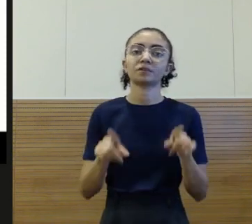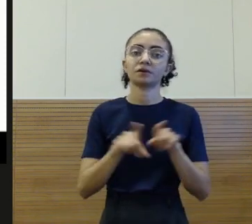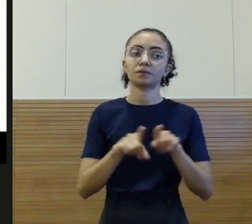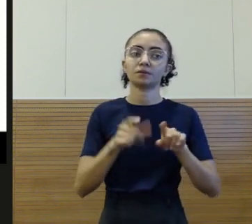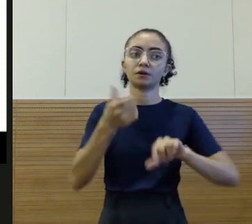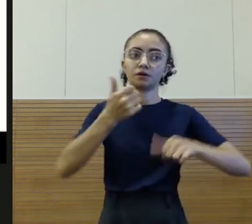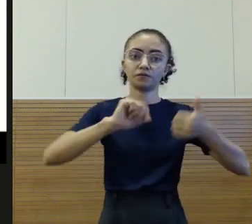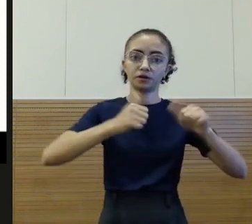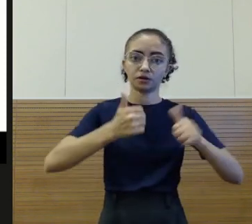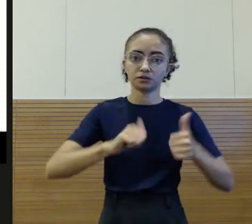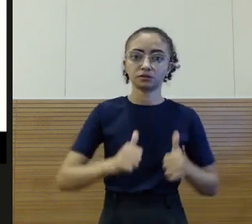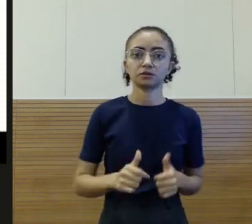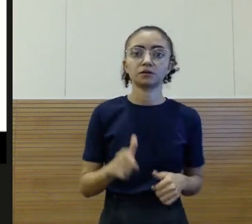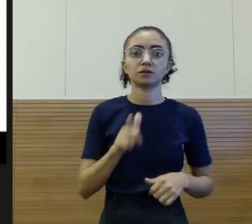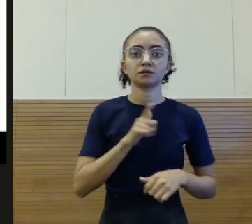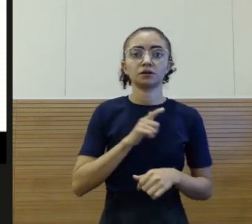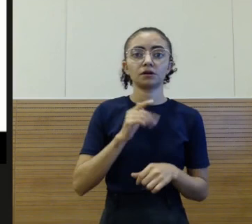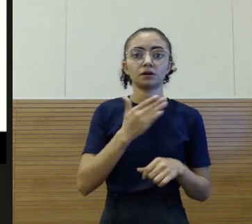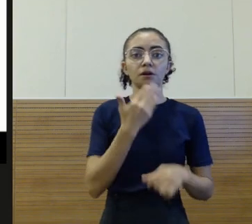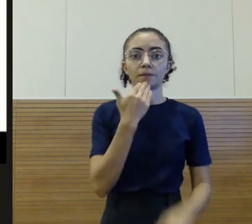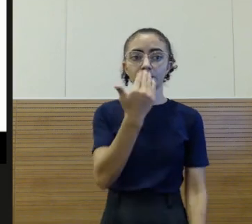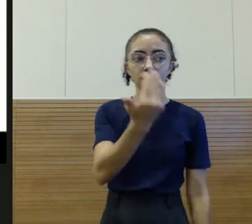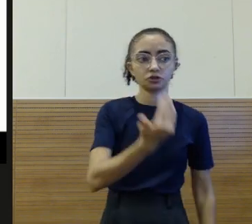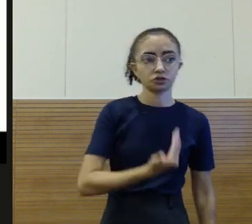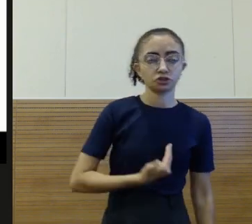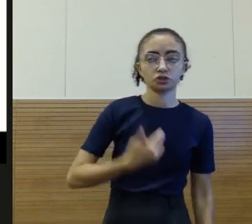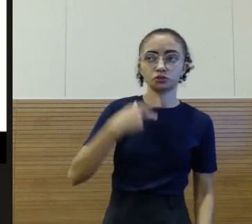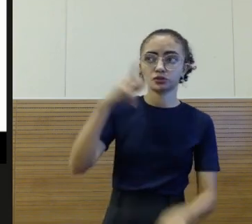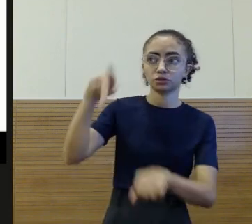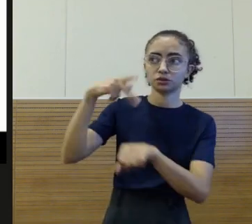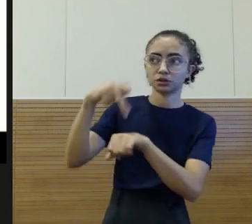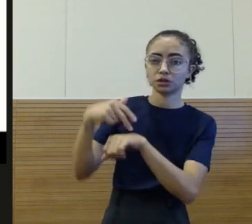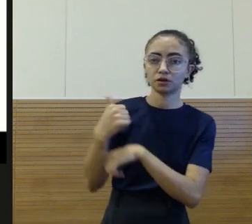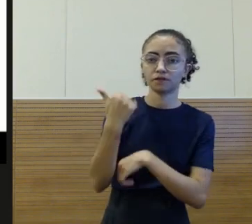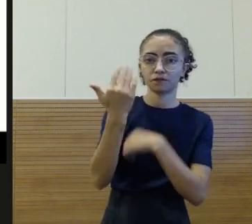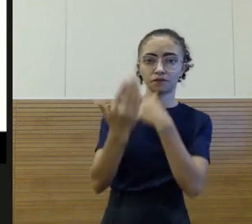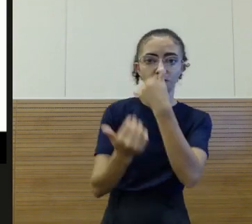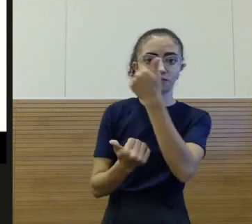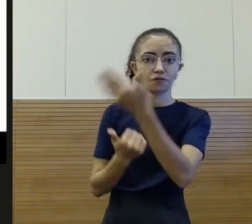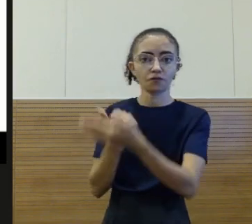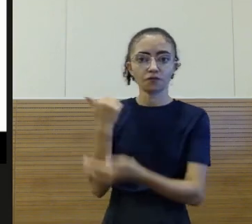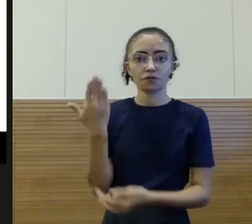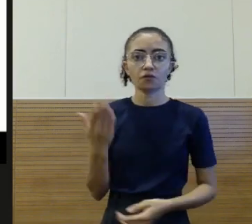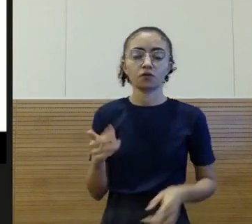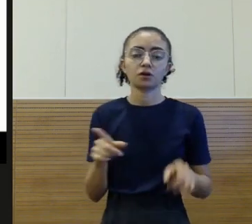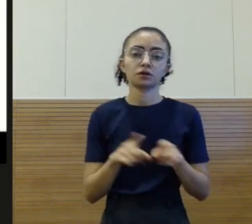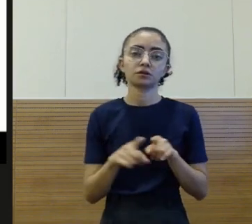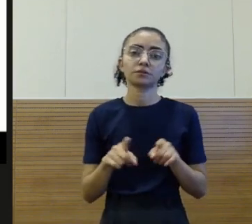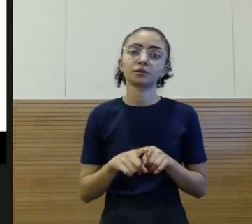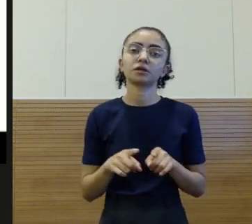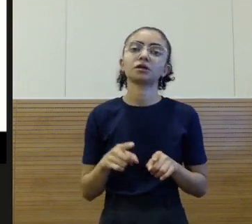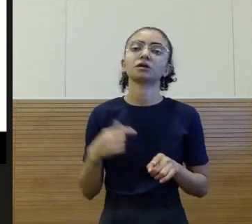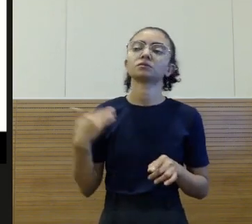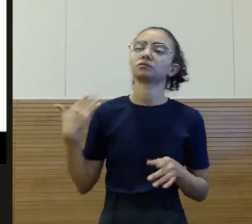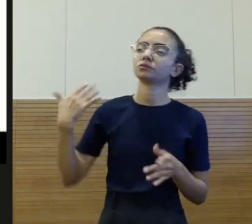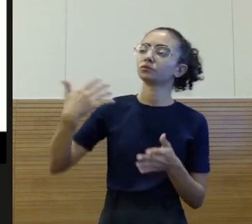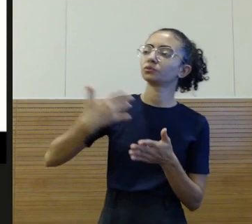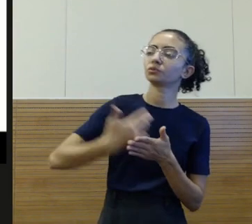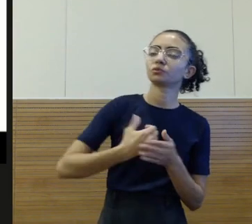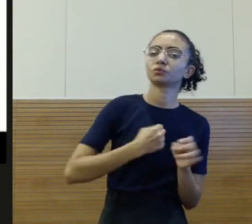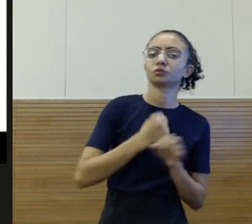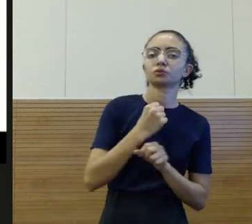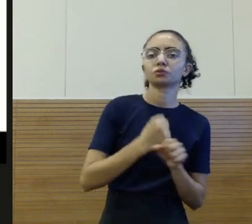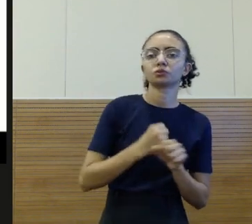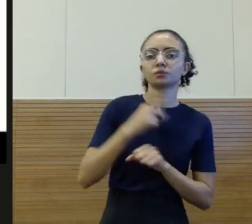demanda internacional pelas GABAs e há um crescente reconhecimento dos últimos anos, e principalmente para que se integrem